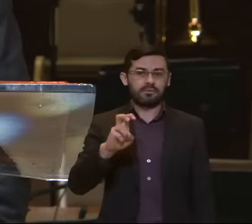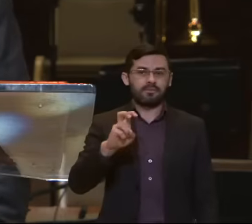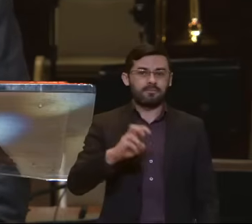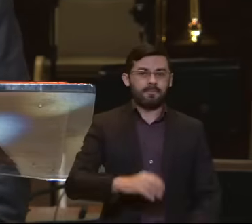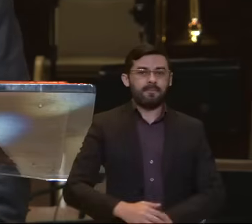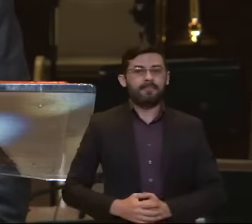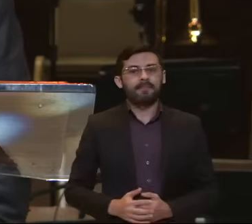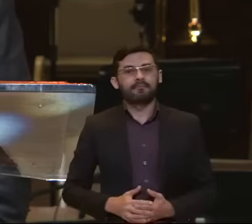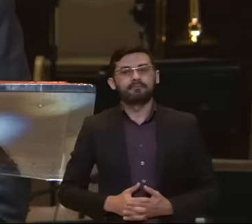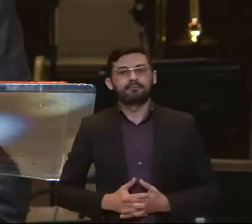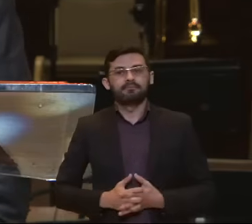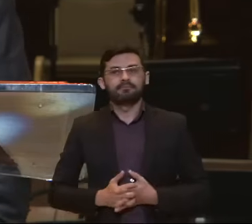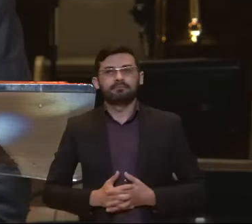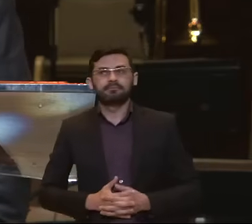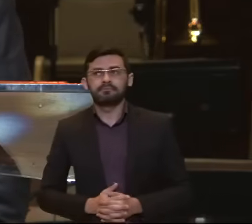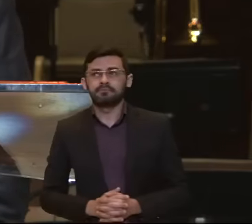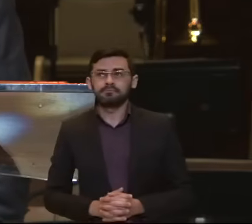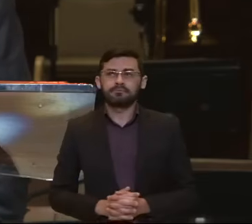25.